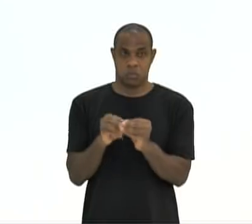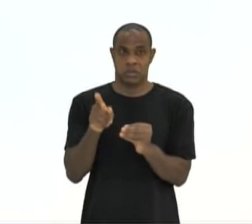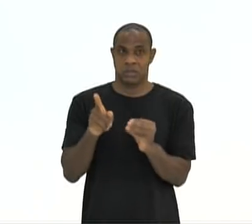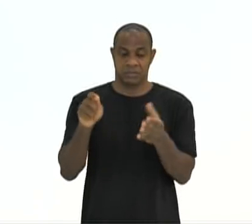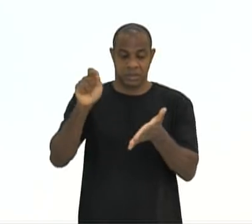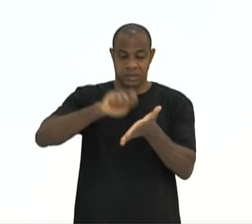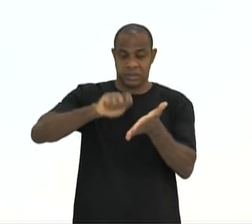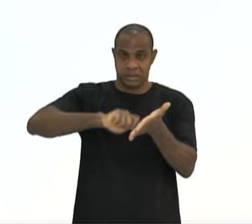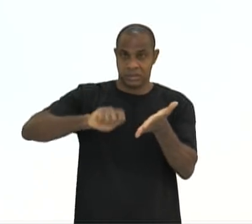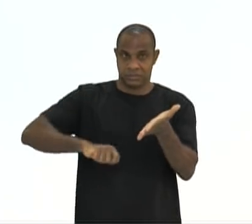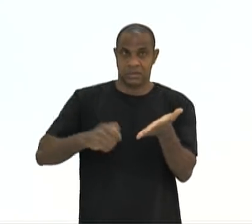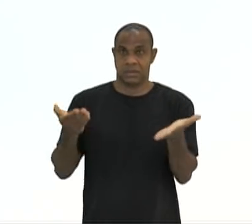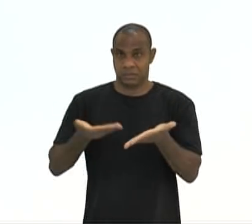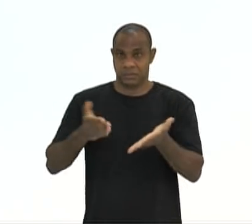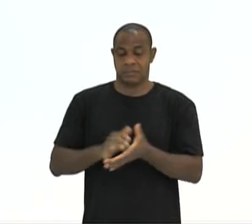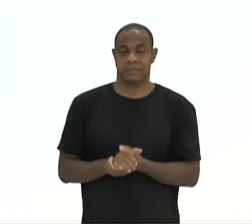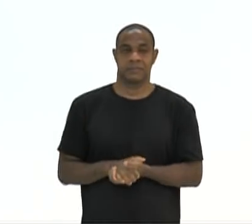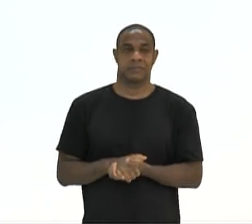resumo.